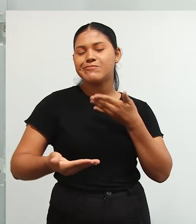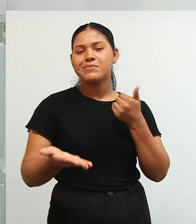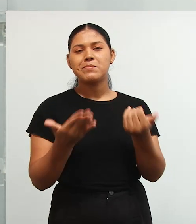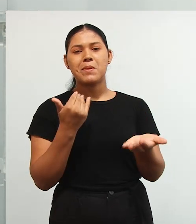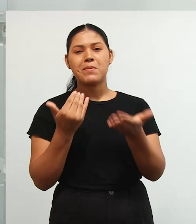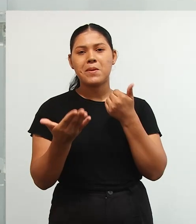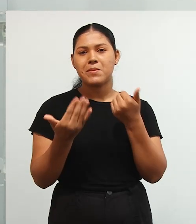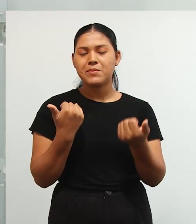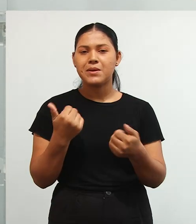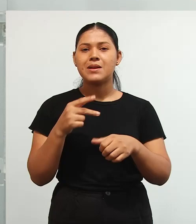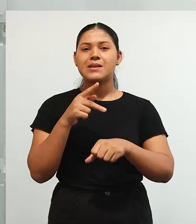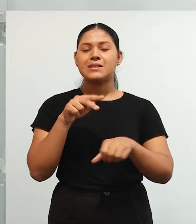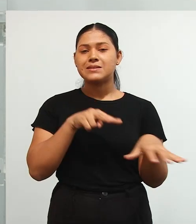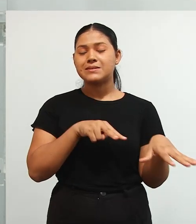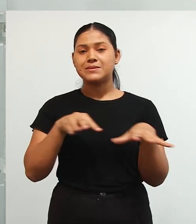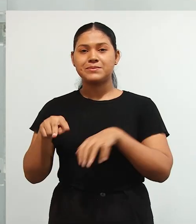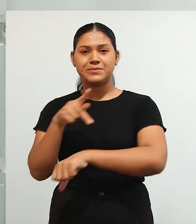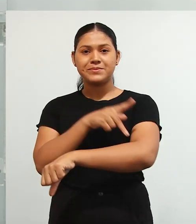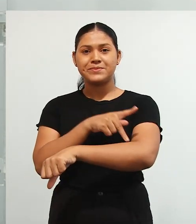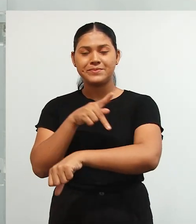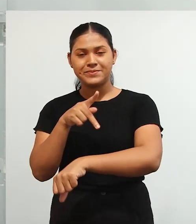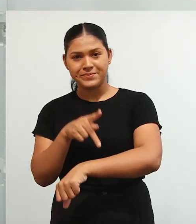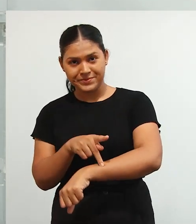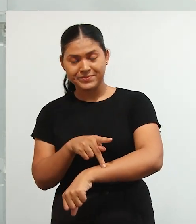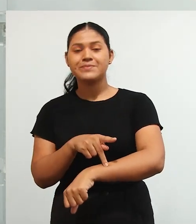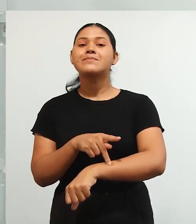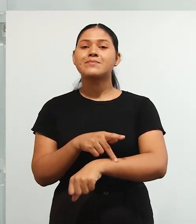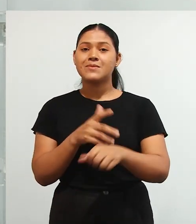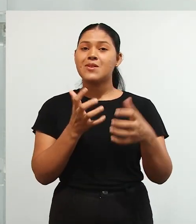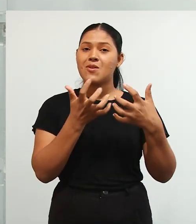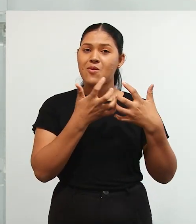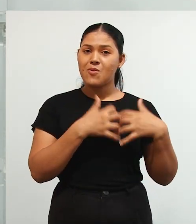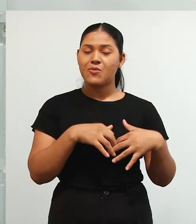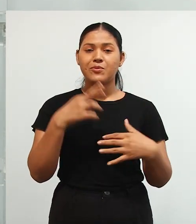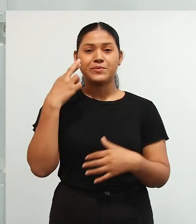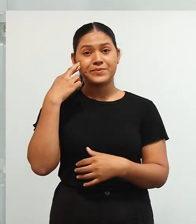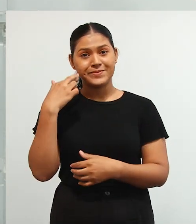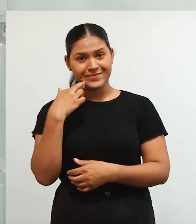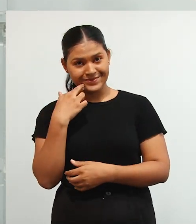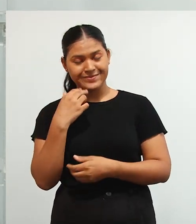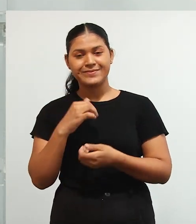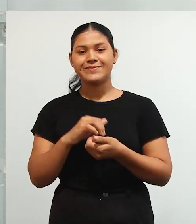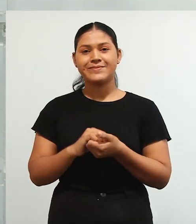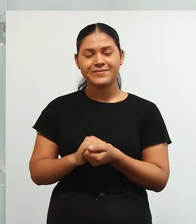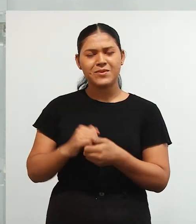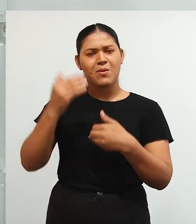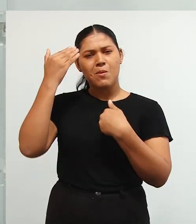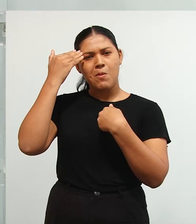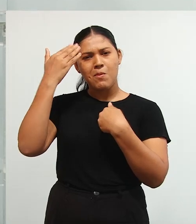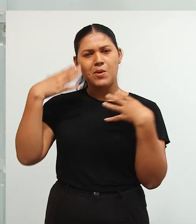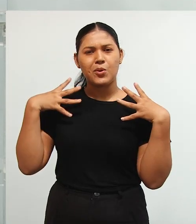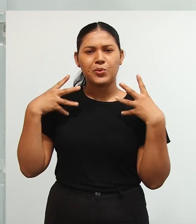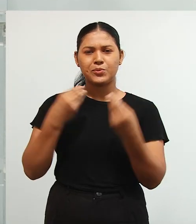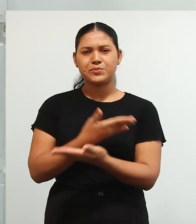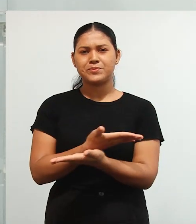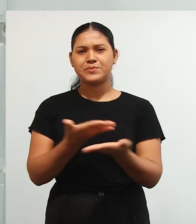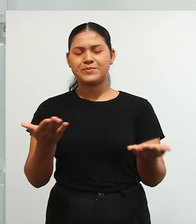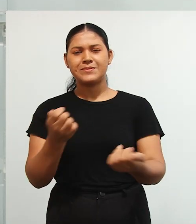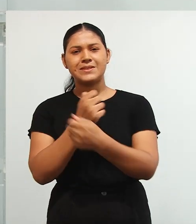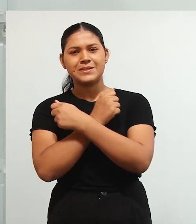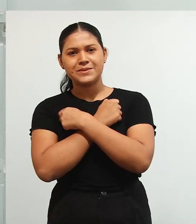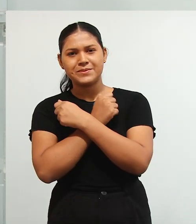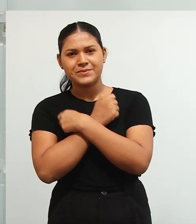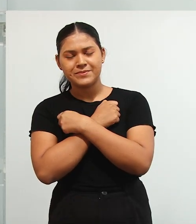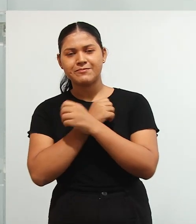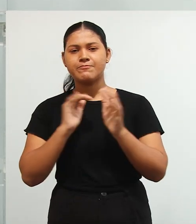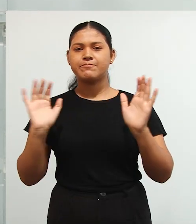na Semana Pedagógica do Instituto Federal de Rondônia. Meu muito obrigado, abraços e